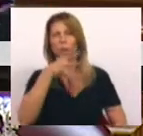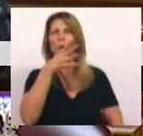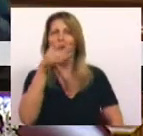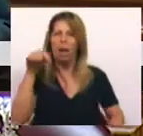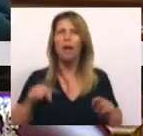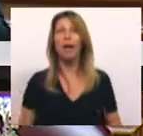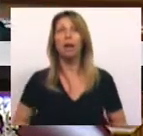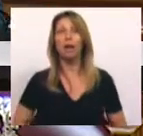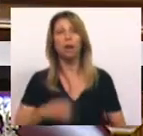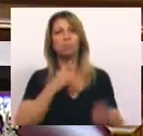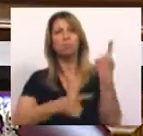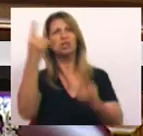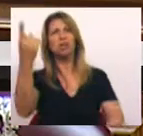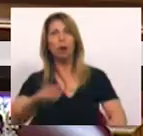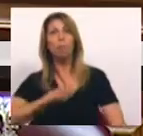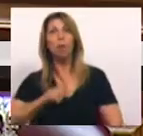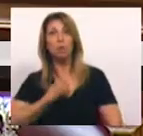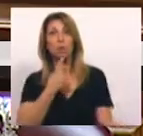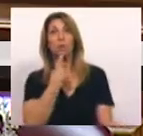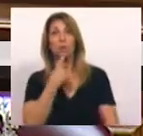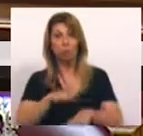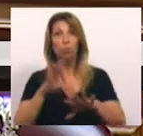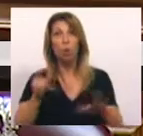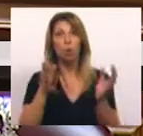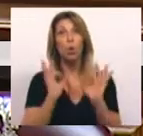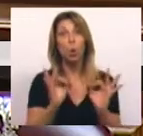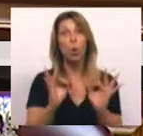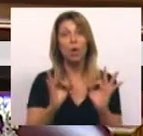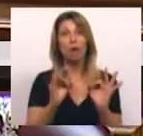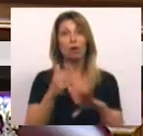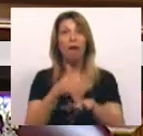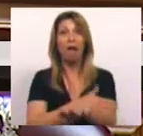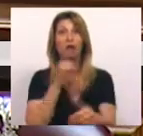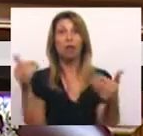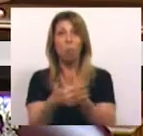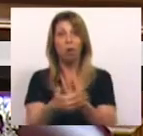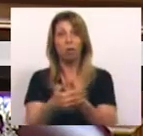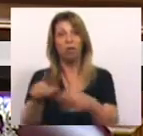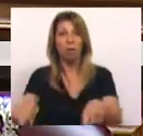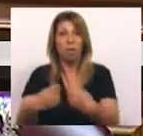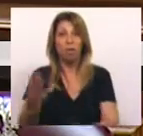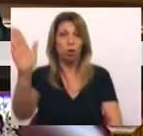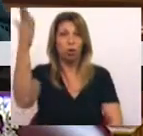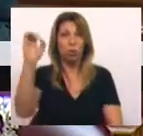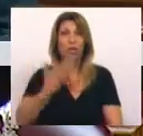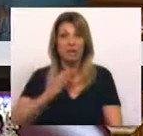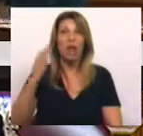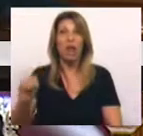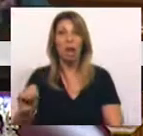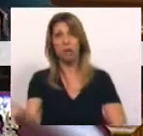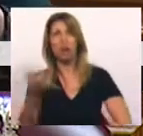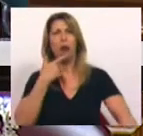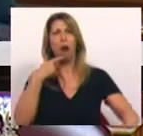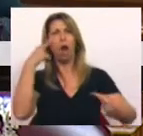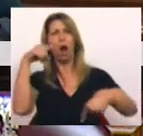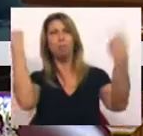tanta preocupação relativamente aos cuidados paliativos de partidos, designadamente o CDS, com a maior veemência aqui o trouxe, que